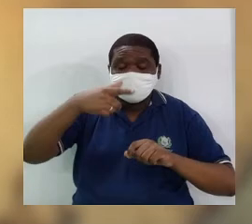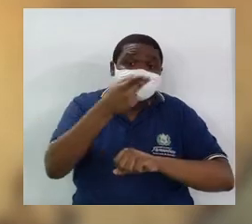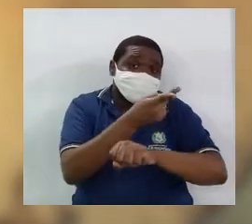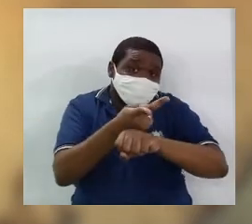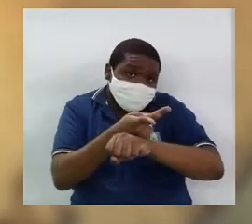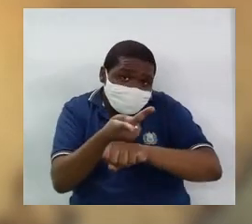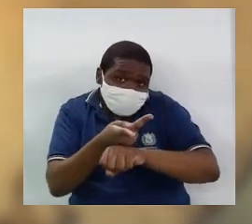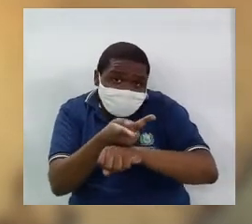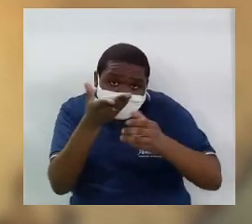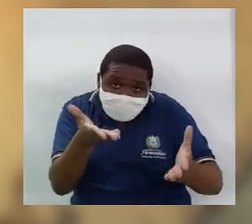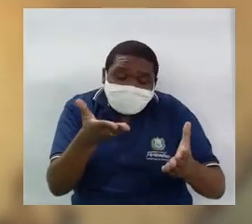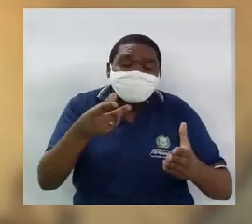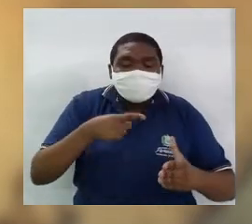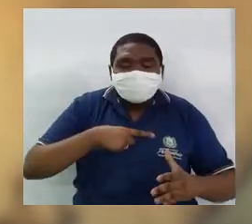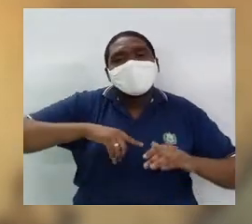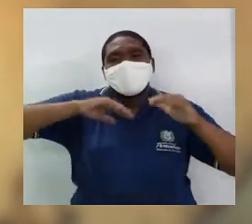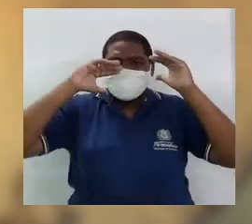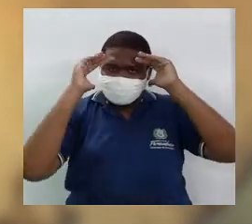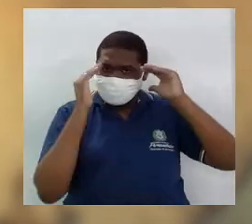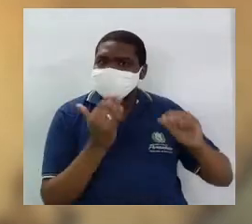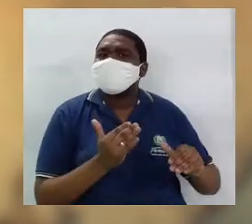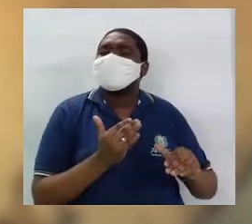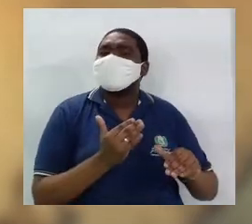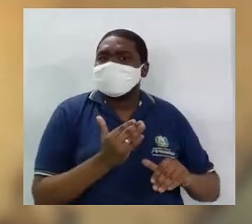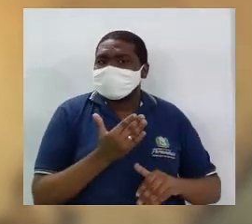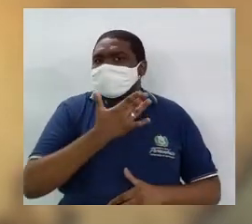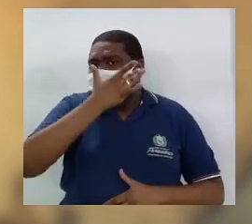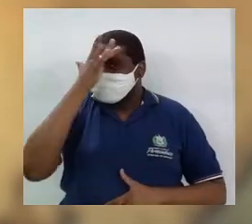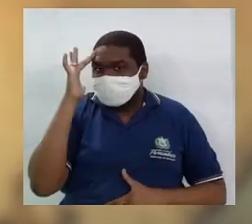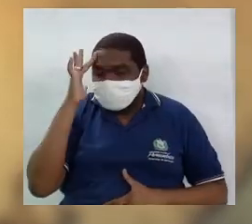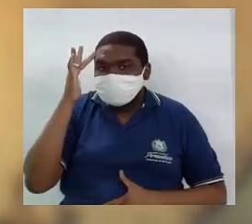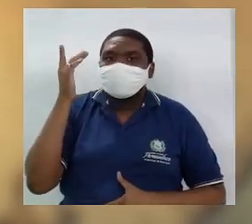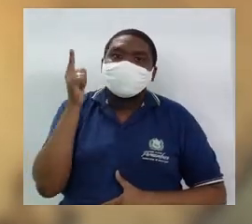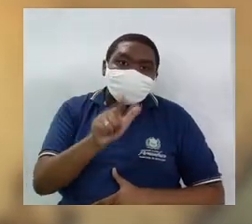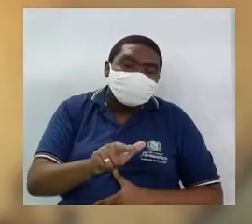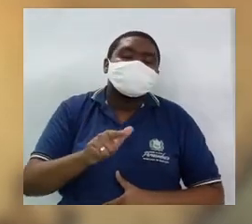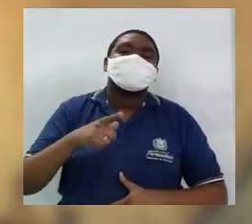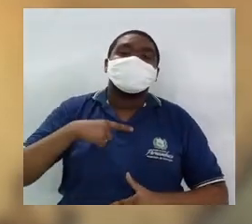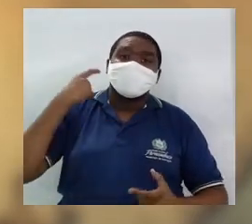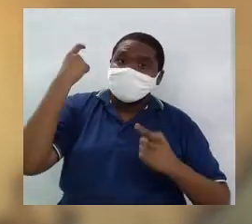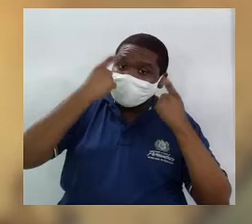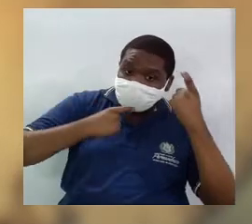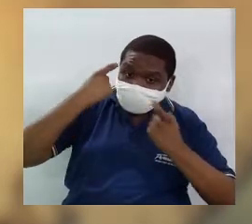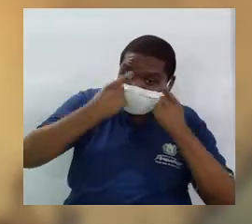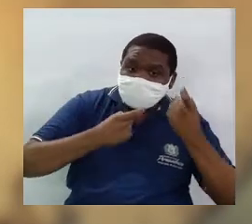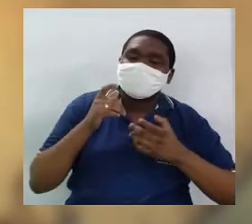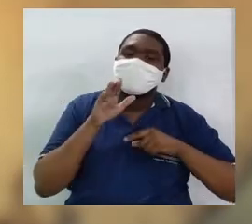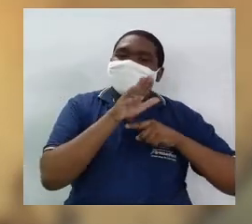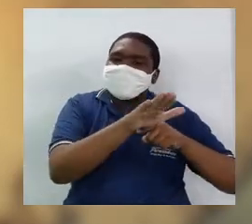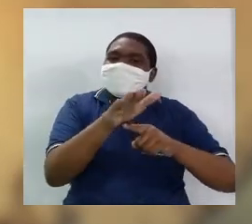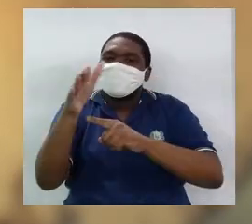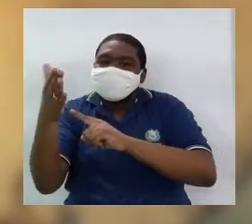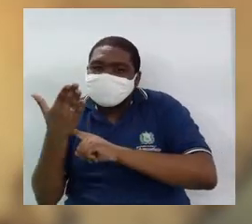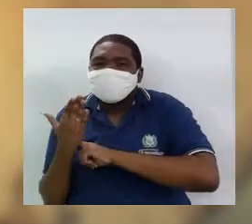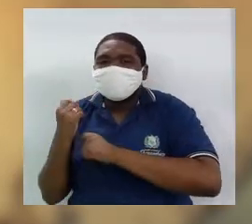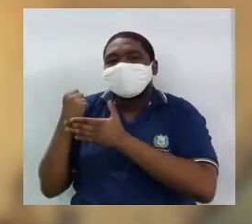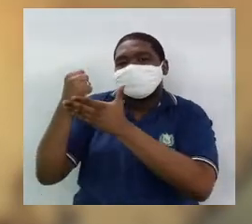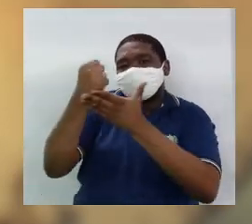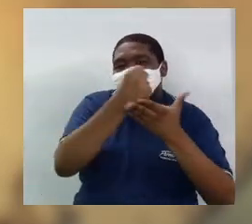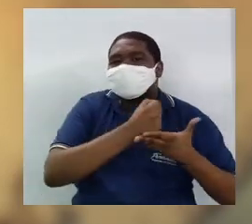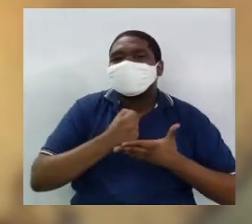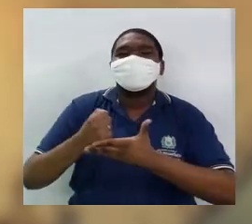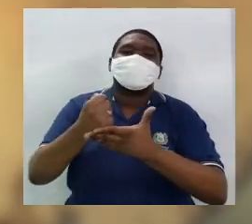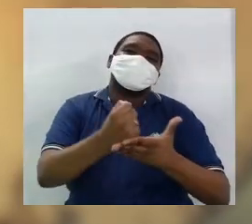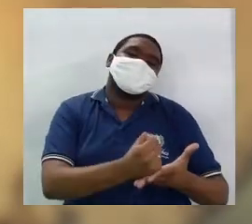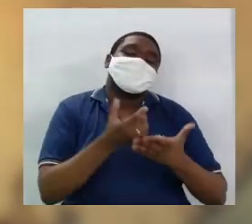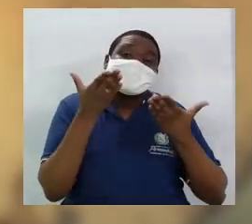a solidariedade, o respeito, o altruísmo, ou seja, preocupar-se, a filantropia com o outro.